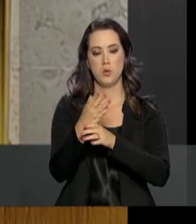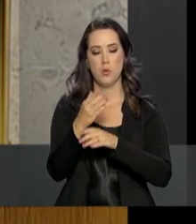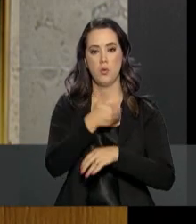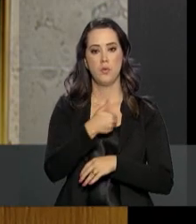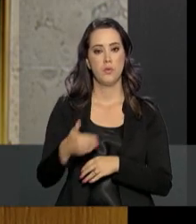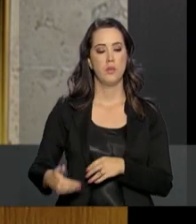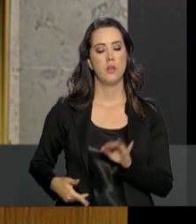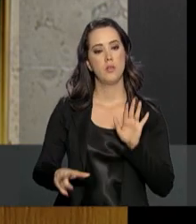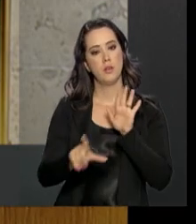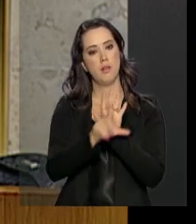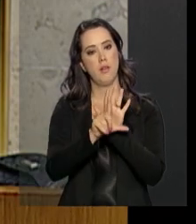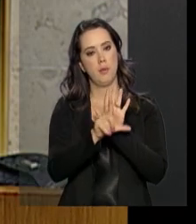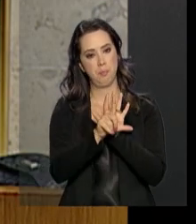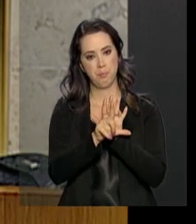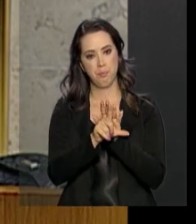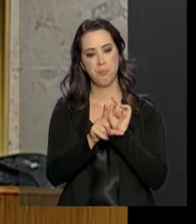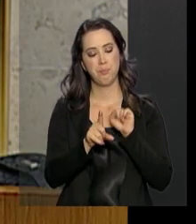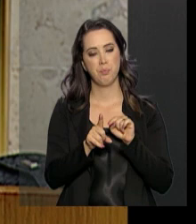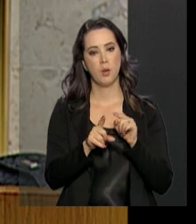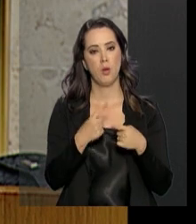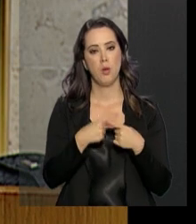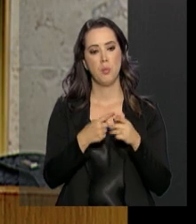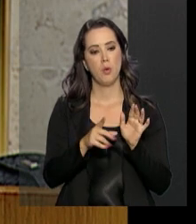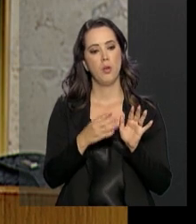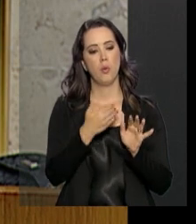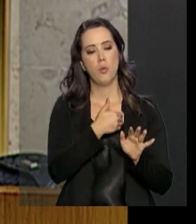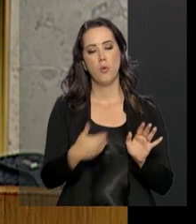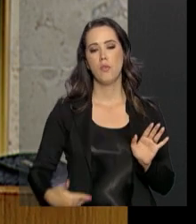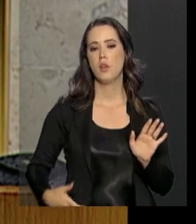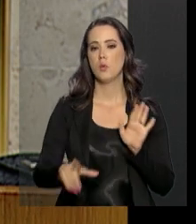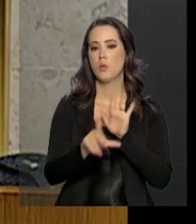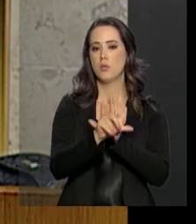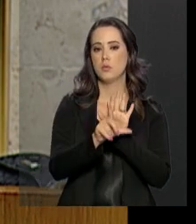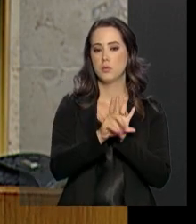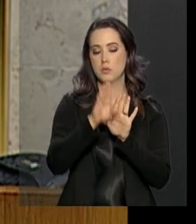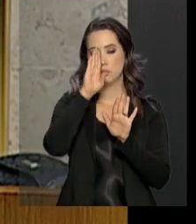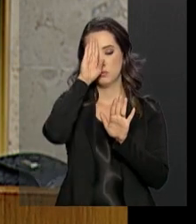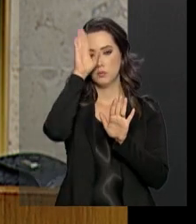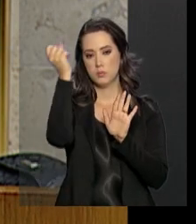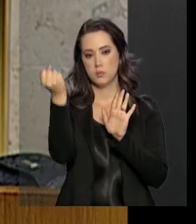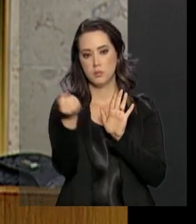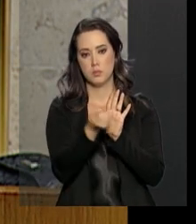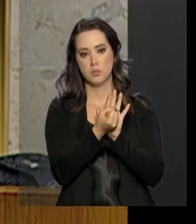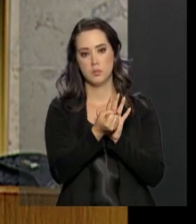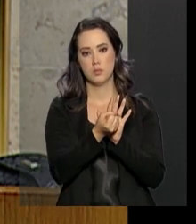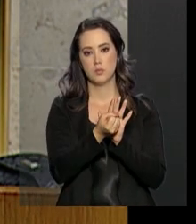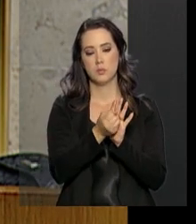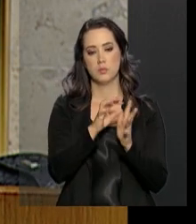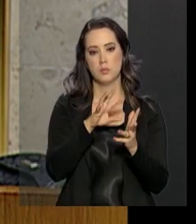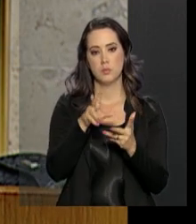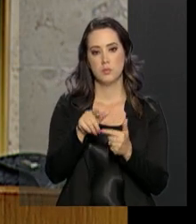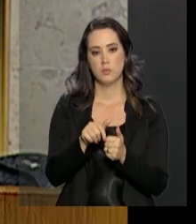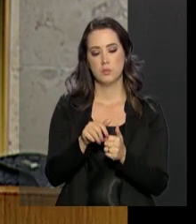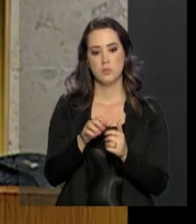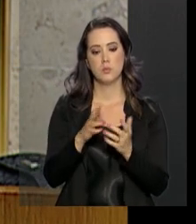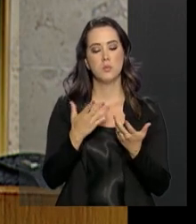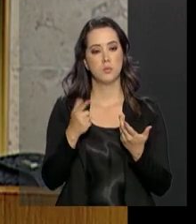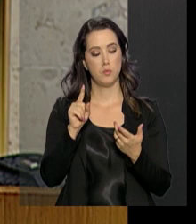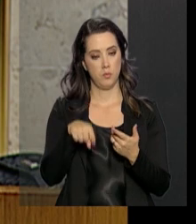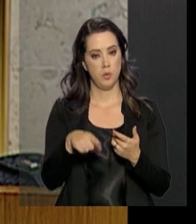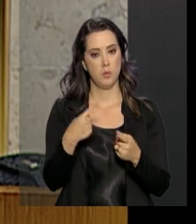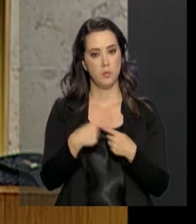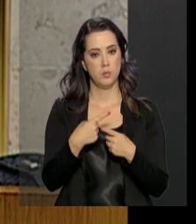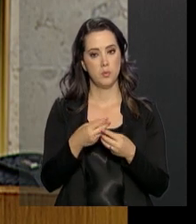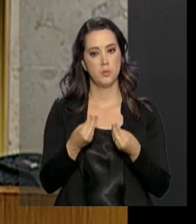não é pouco porque o governo de leis é uma das principais marcas do mundo civilizado pois promove a